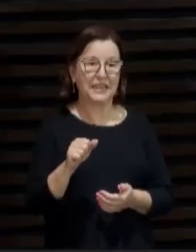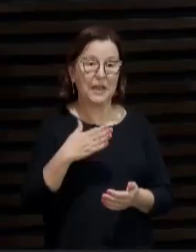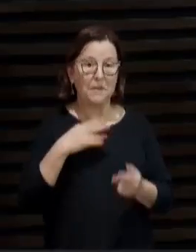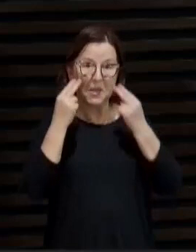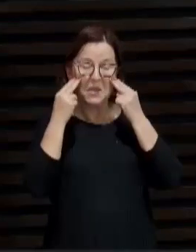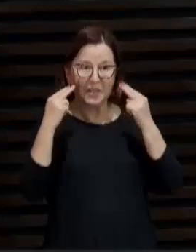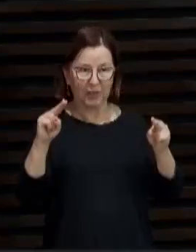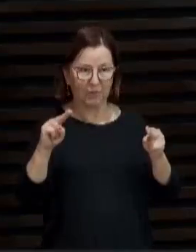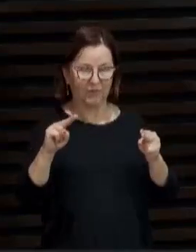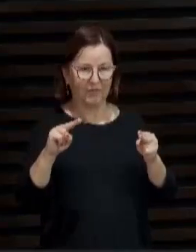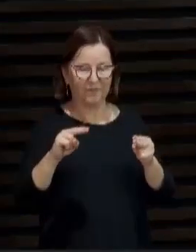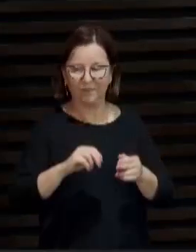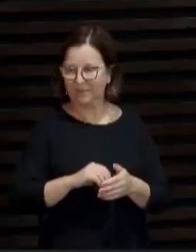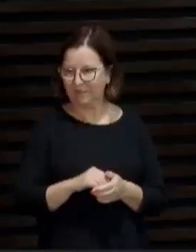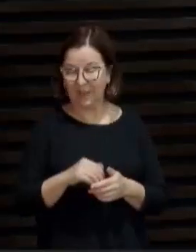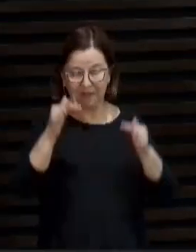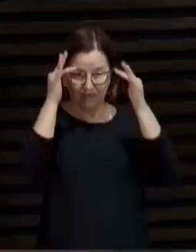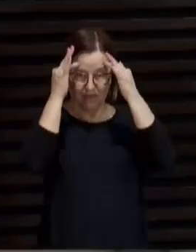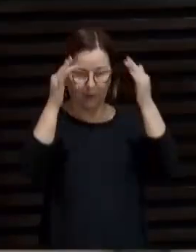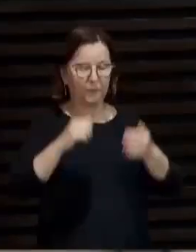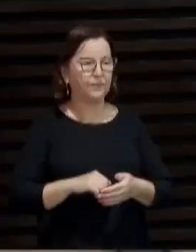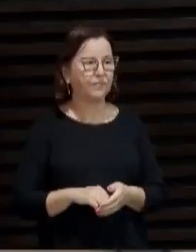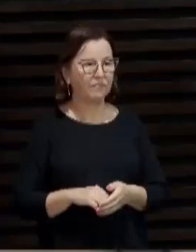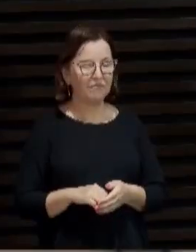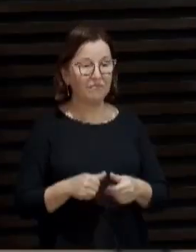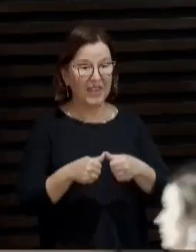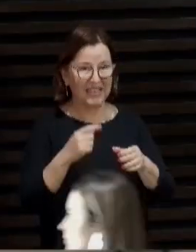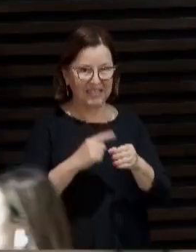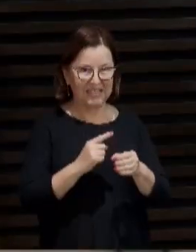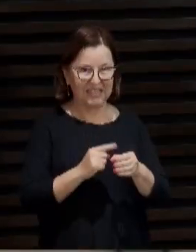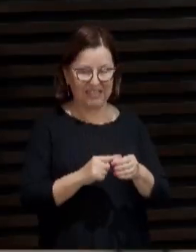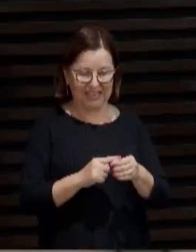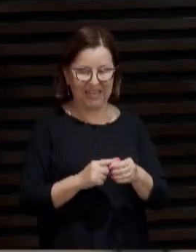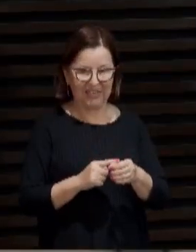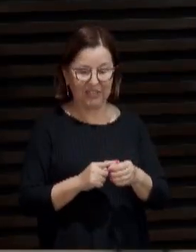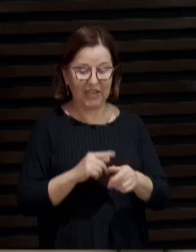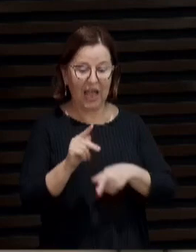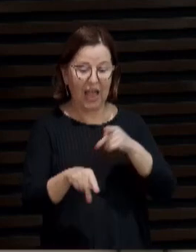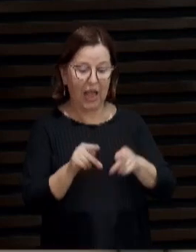habita. Pérgamo era o centro da adoração ao imperador na Ásia